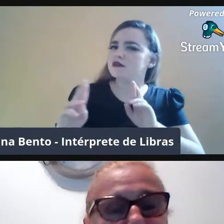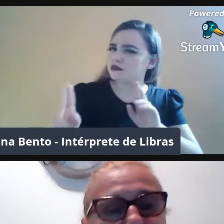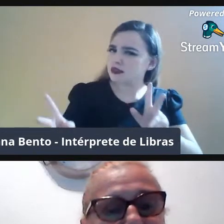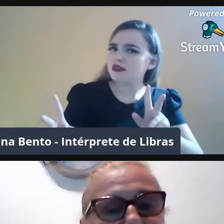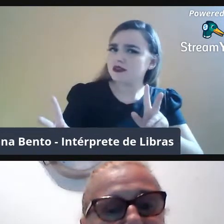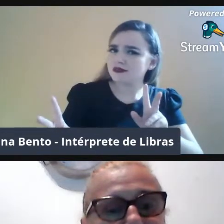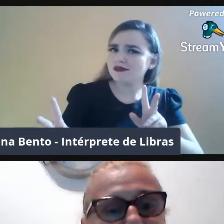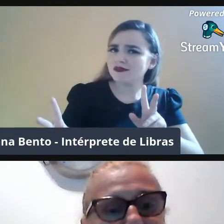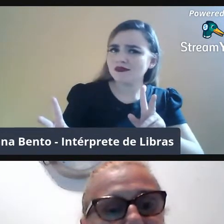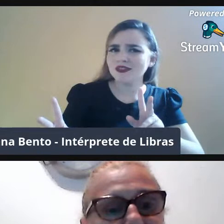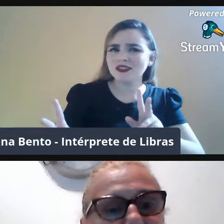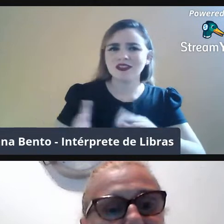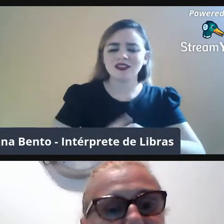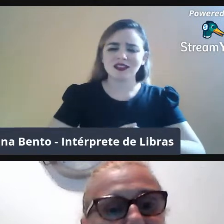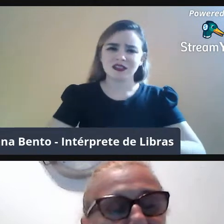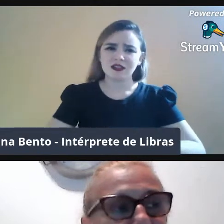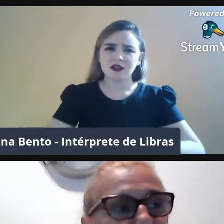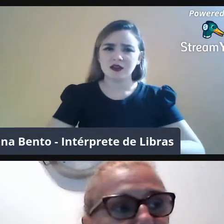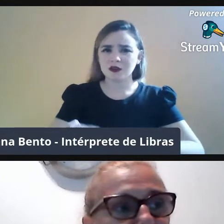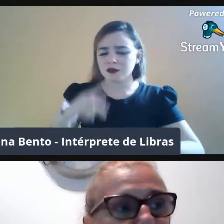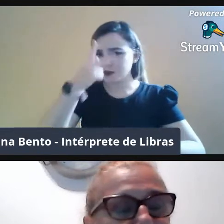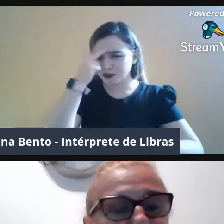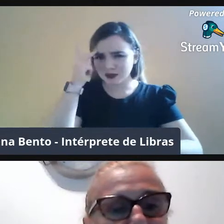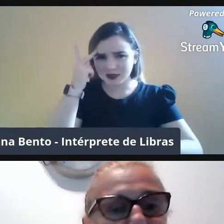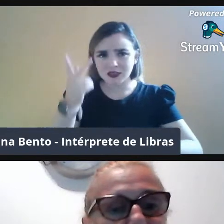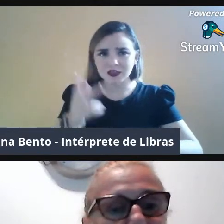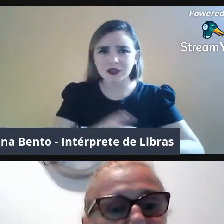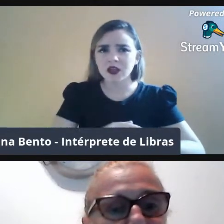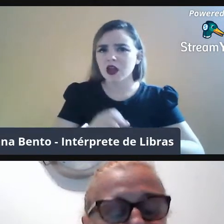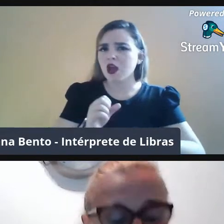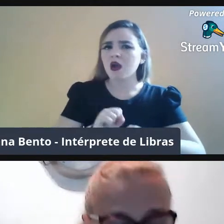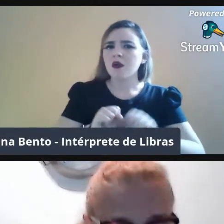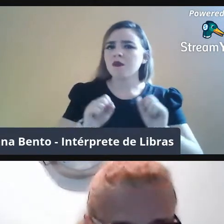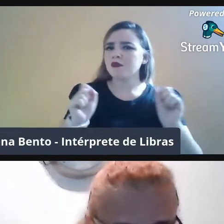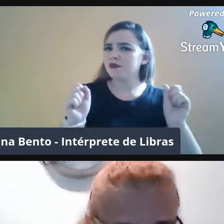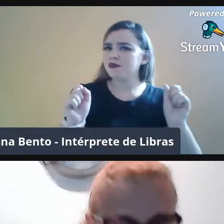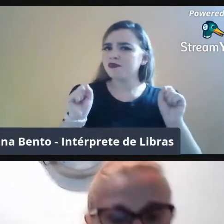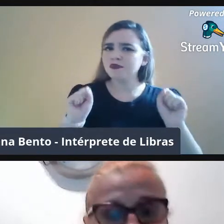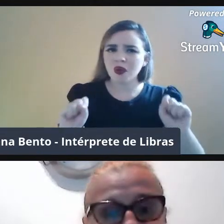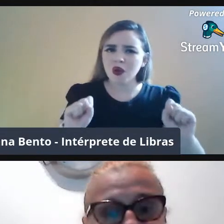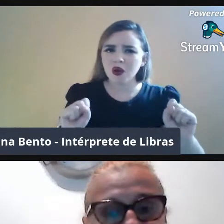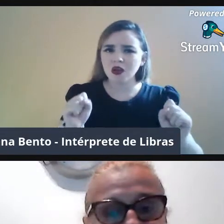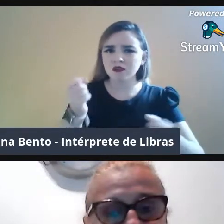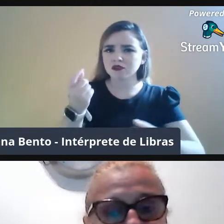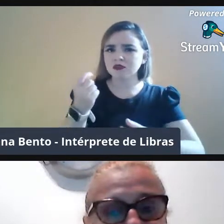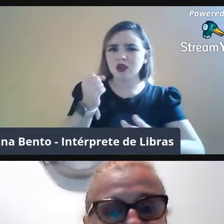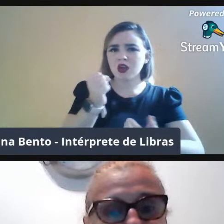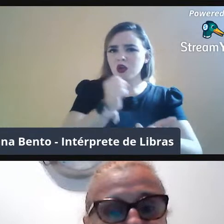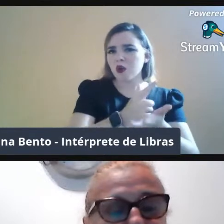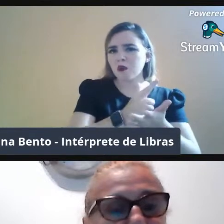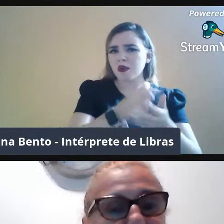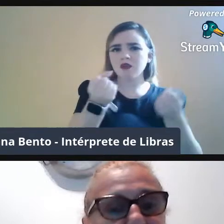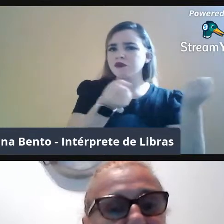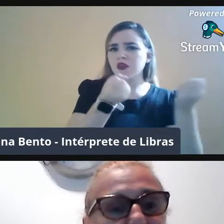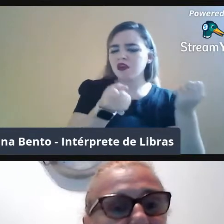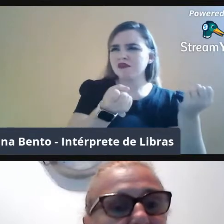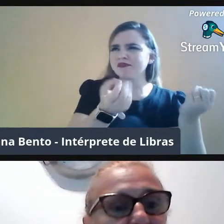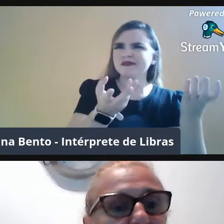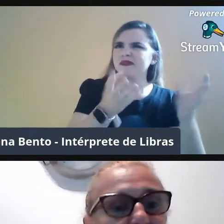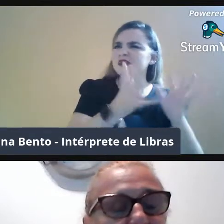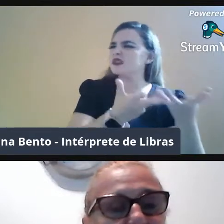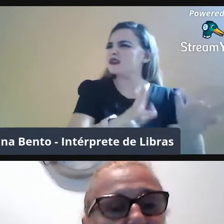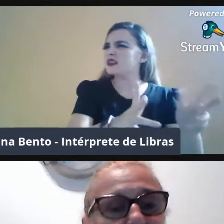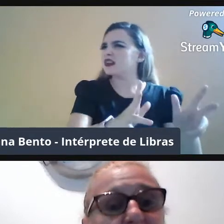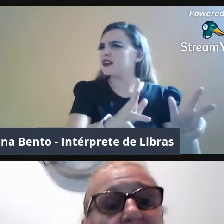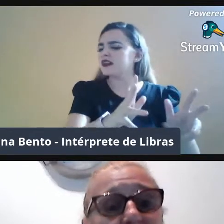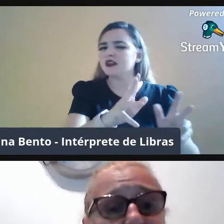está, mesmo assim, que poderia comprar carro, por exemplo, mas não quer comprar carro, para que comprar carro? Ela quer